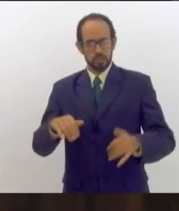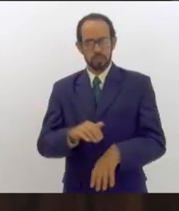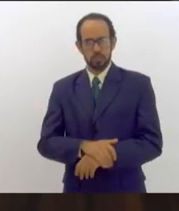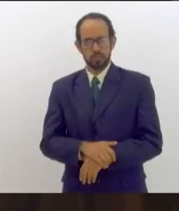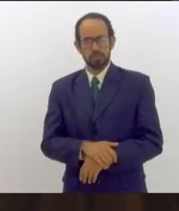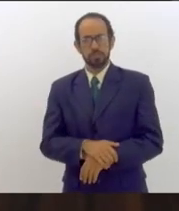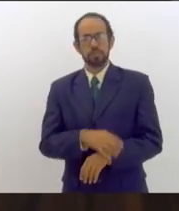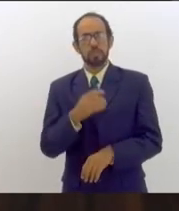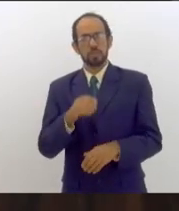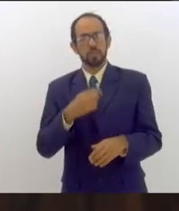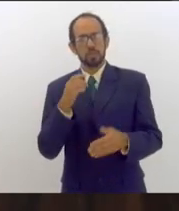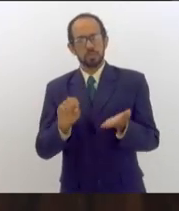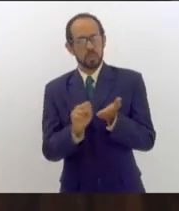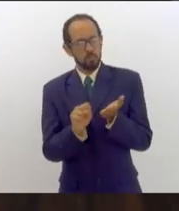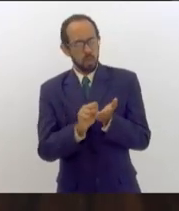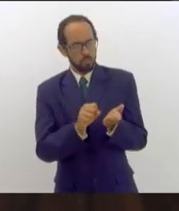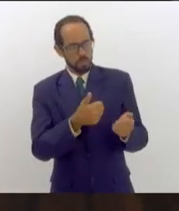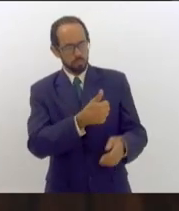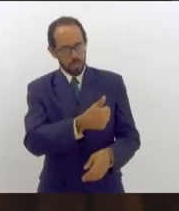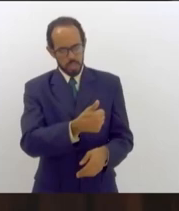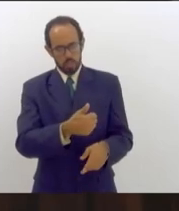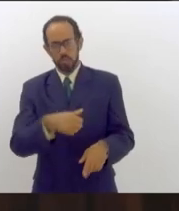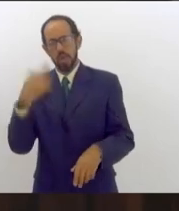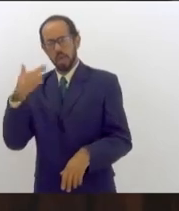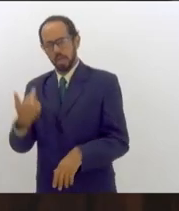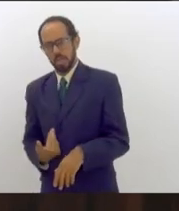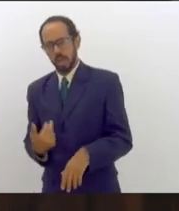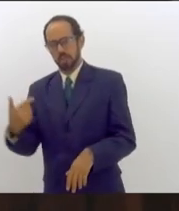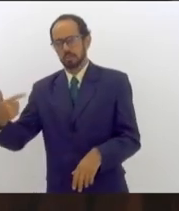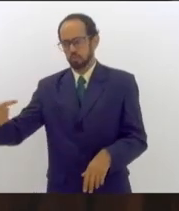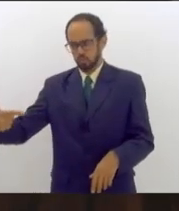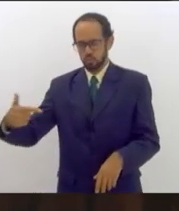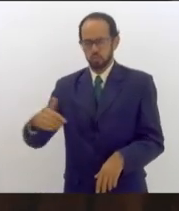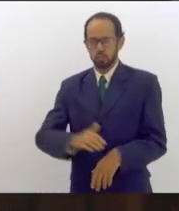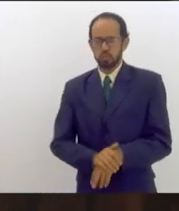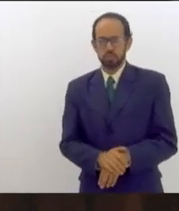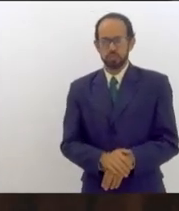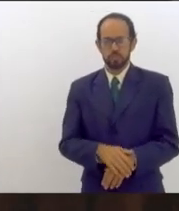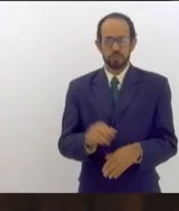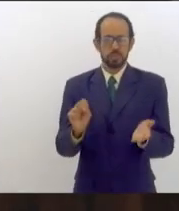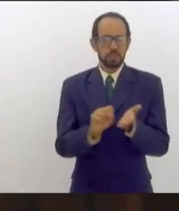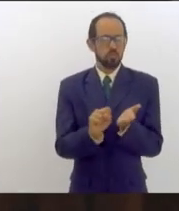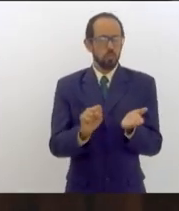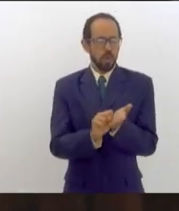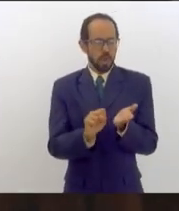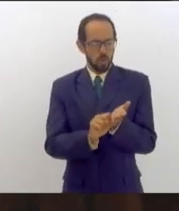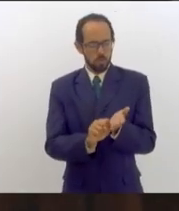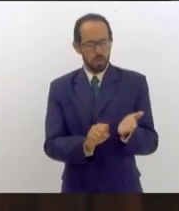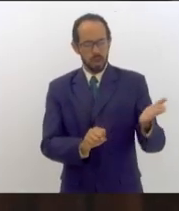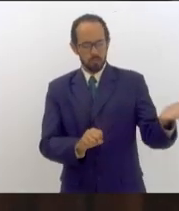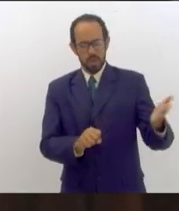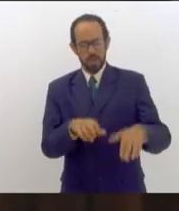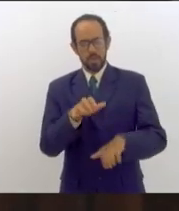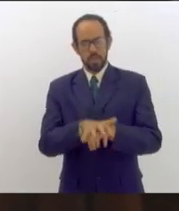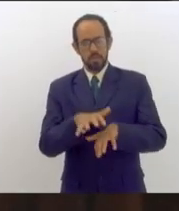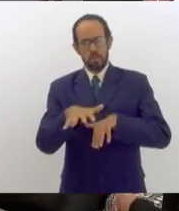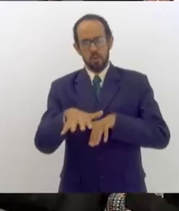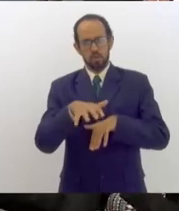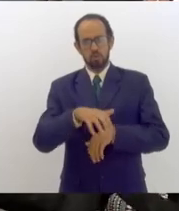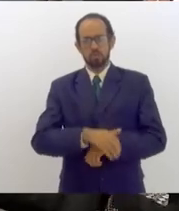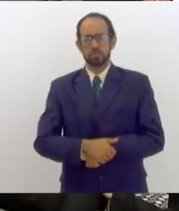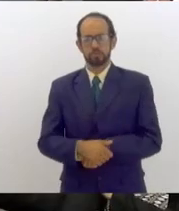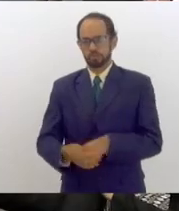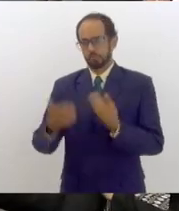fala pediu primeiro o deputada Renata Souza logo em seguida vossa excelência Deputado Samuel Malafaia no sistema remoto